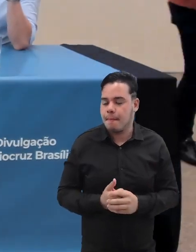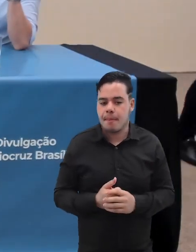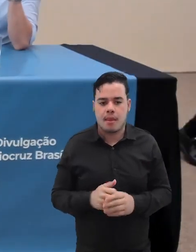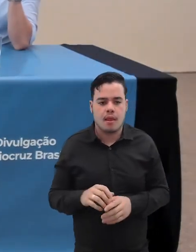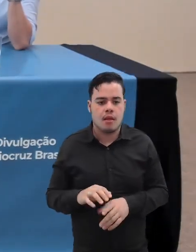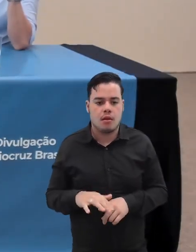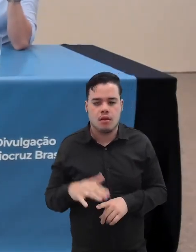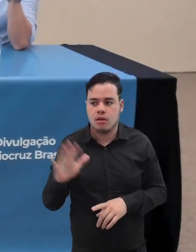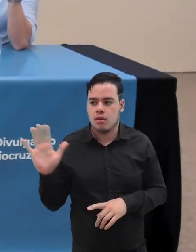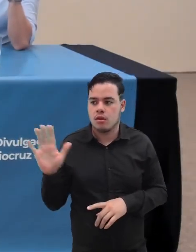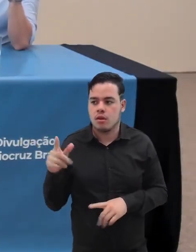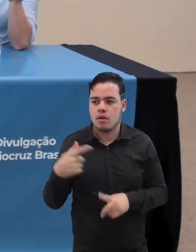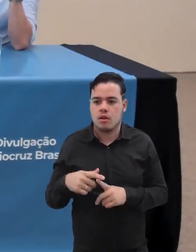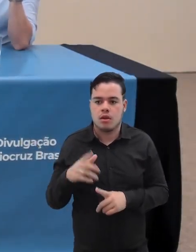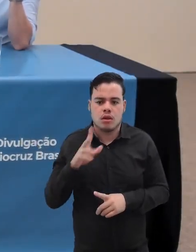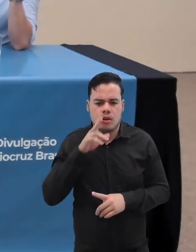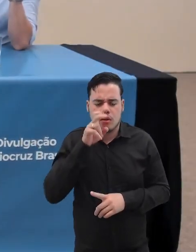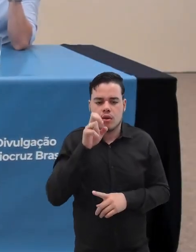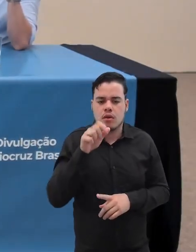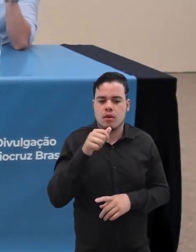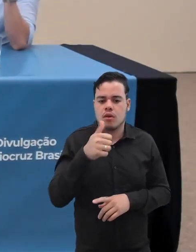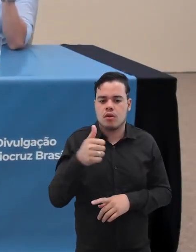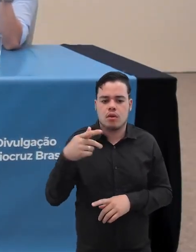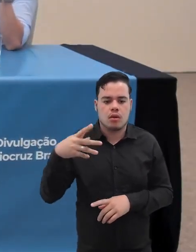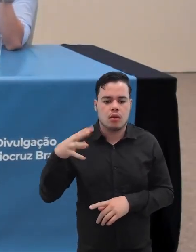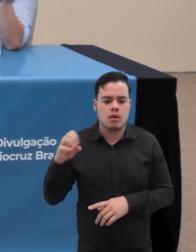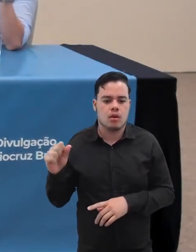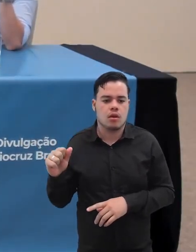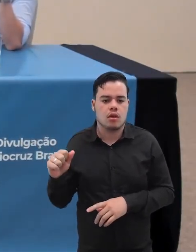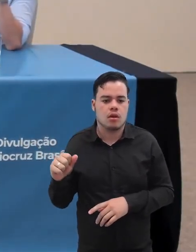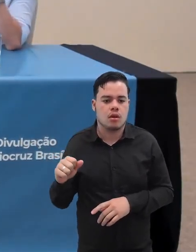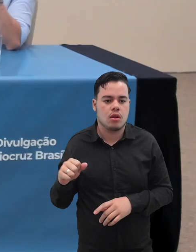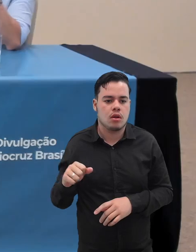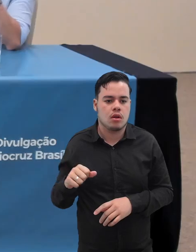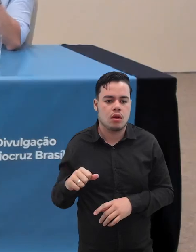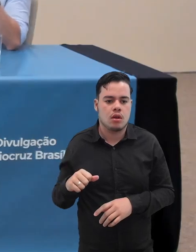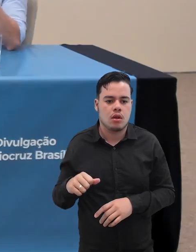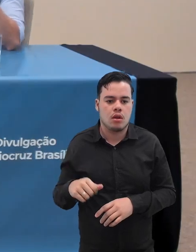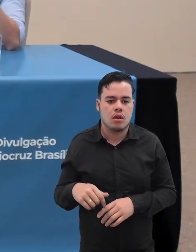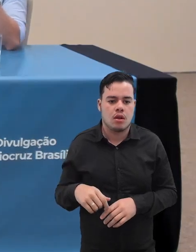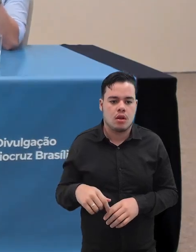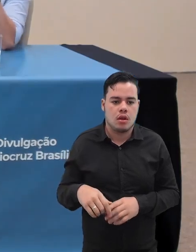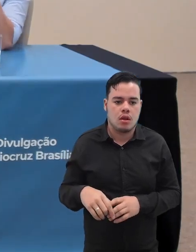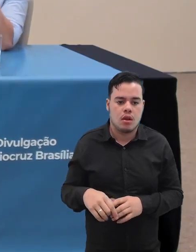Mais alguém, gente? Porque a gente vai identificando aqui e eu já vou imediatamente passando o microfone para outras pessoas.